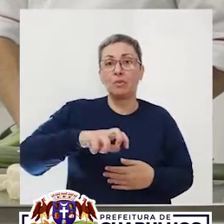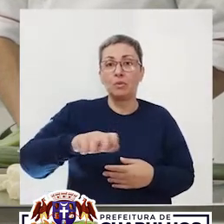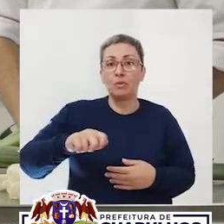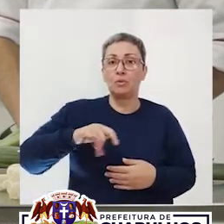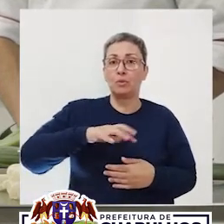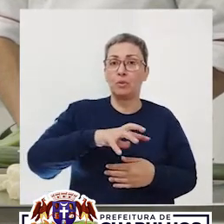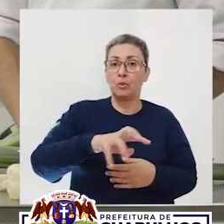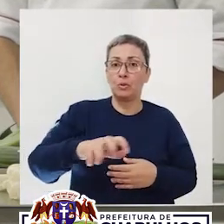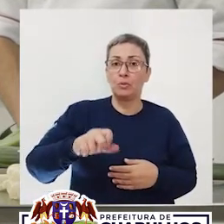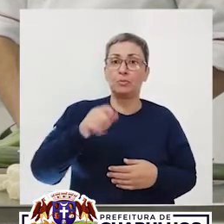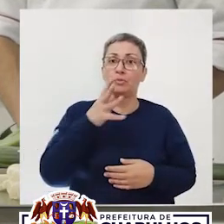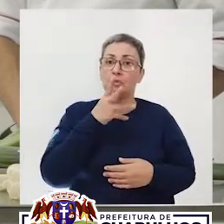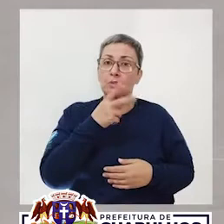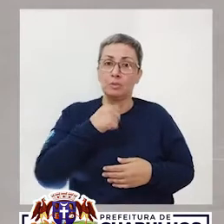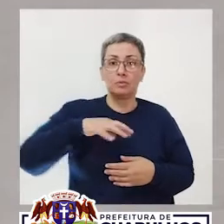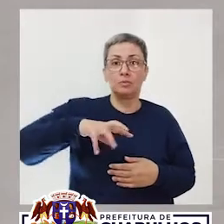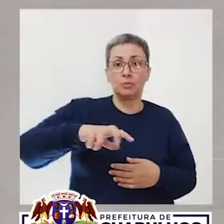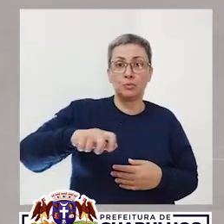vai mexendo ela devagarinho.